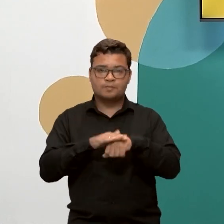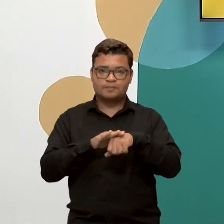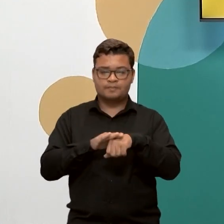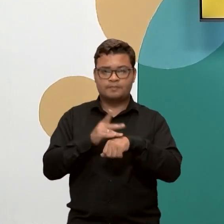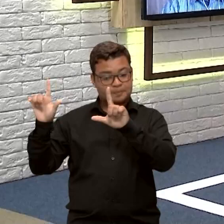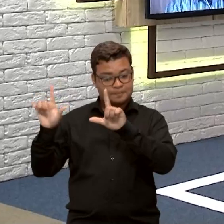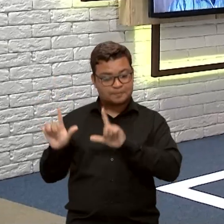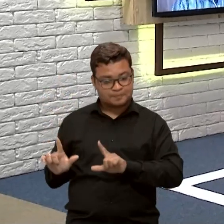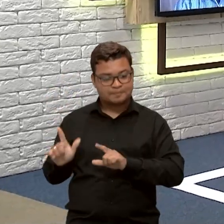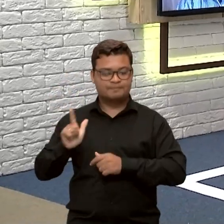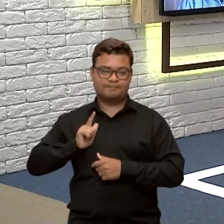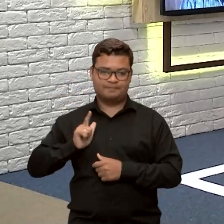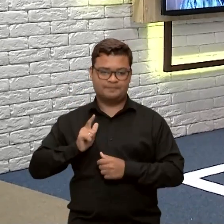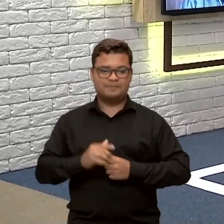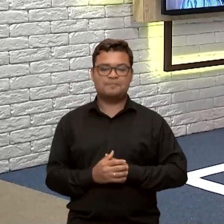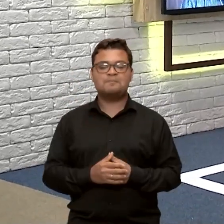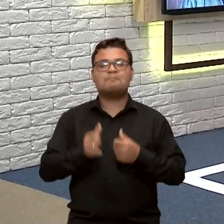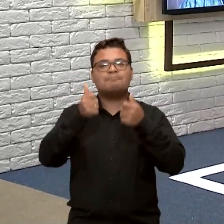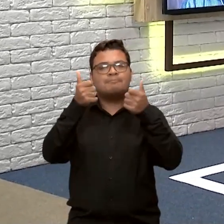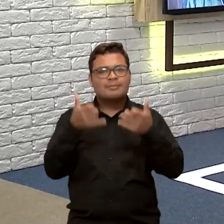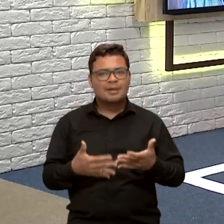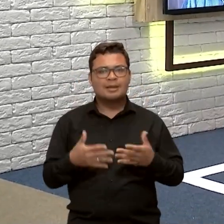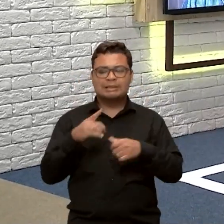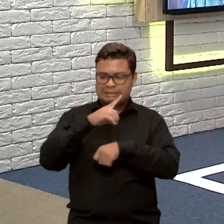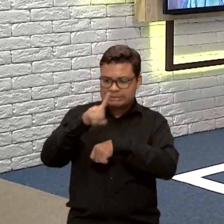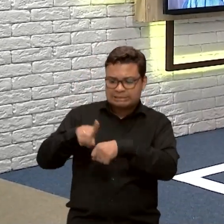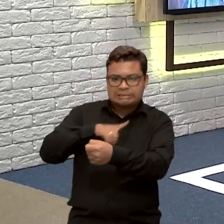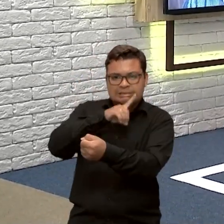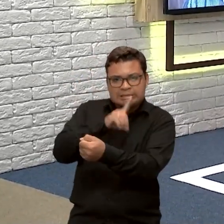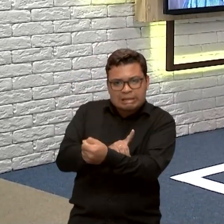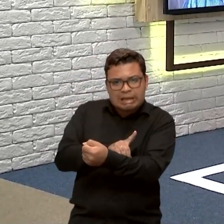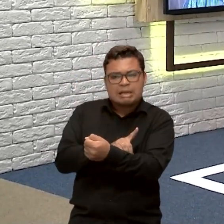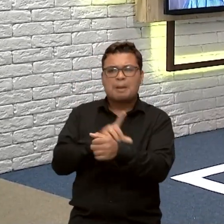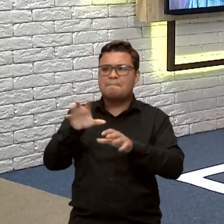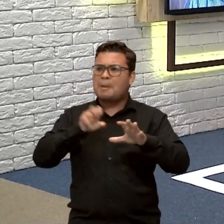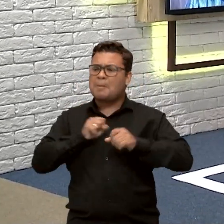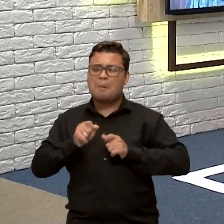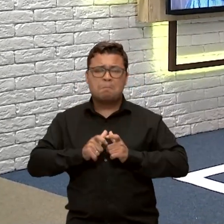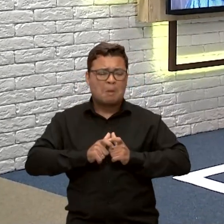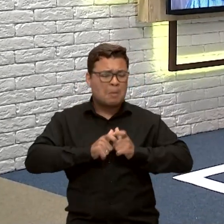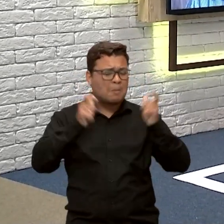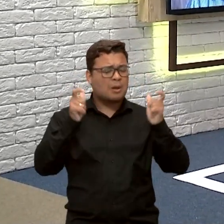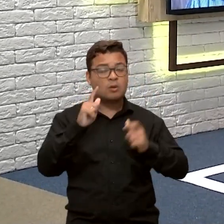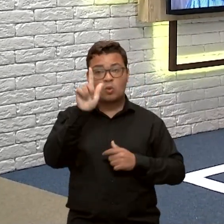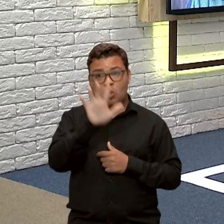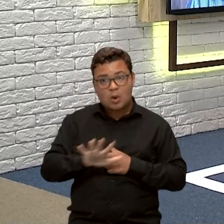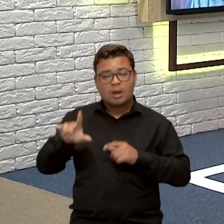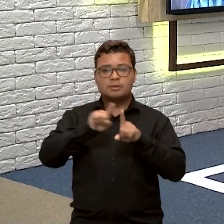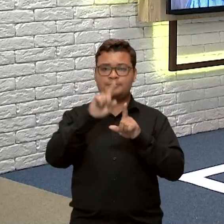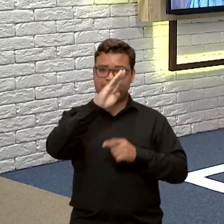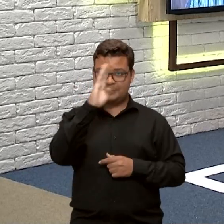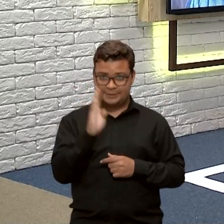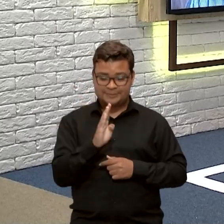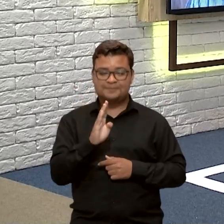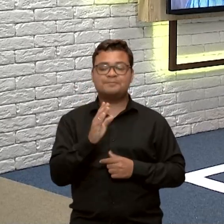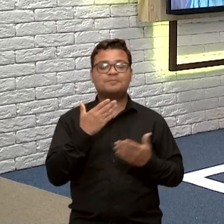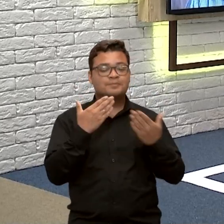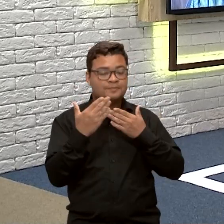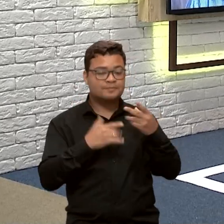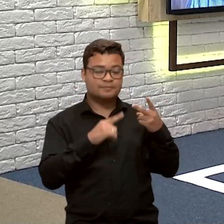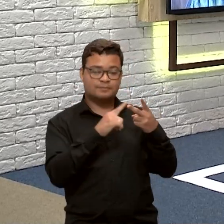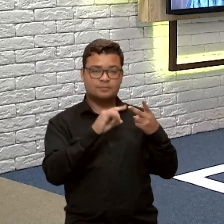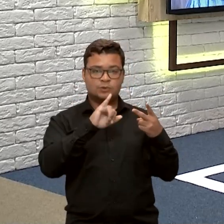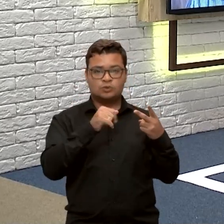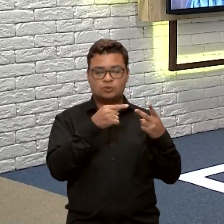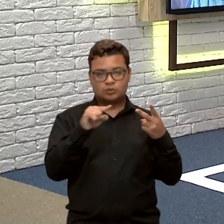e que usa óculos. Bom, agora eu me encaminho para me sentar e conversar com os nossos entrevistados. Eles aparecem em duas